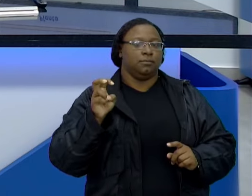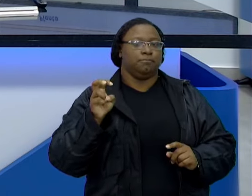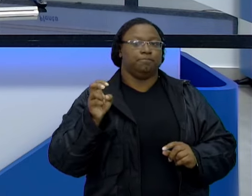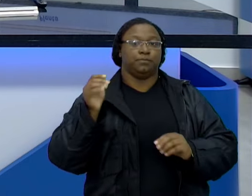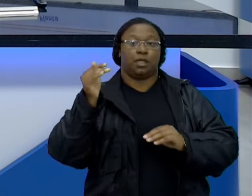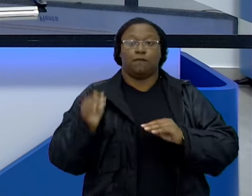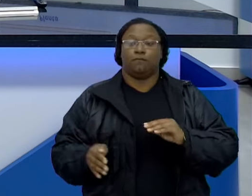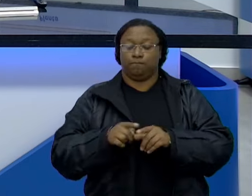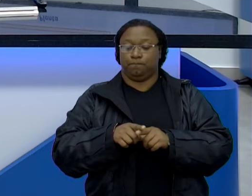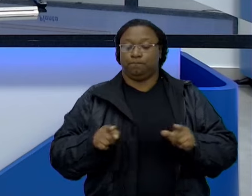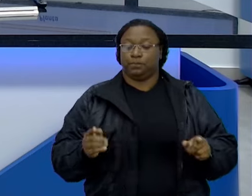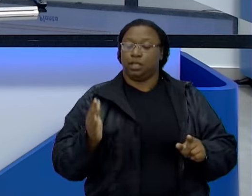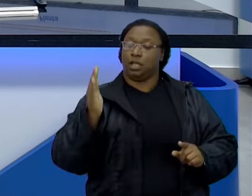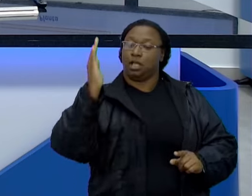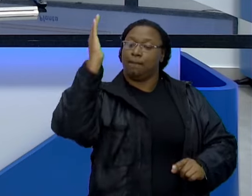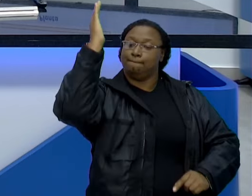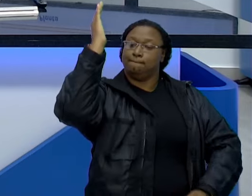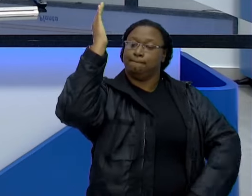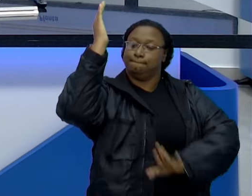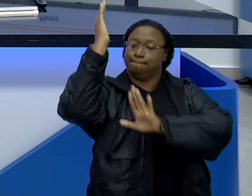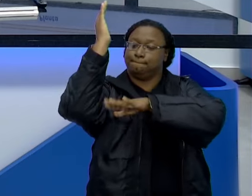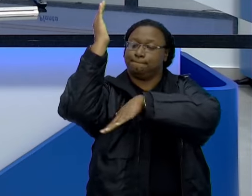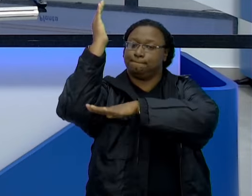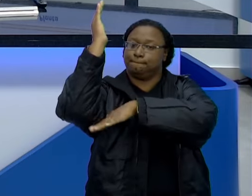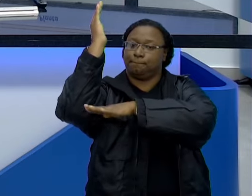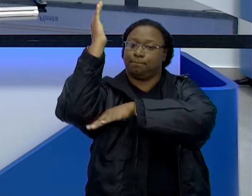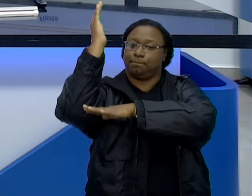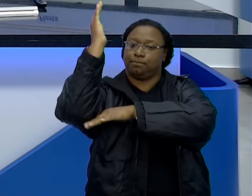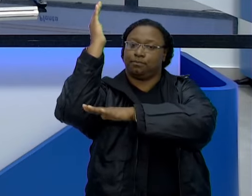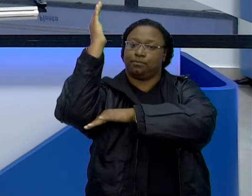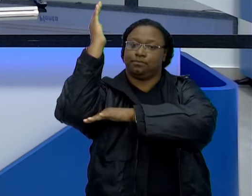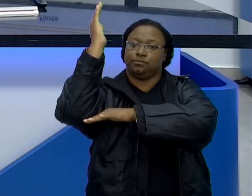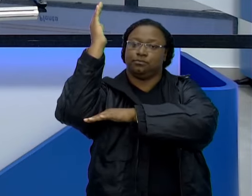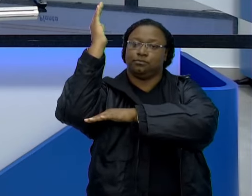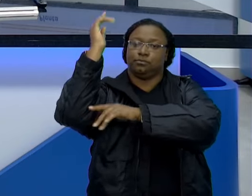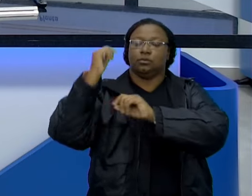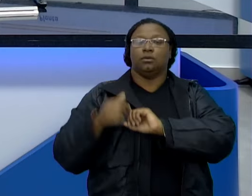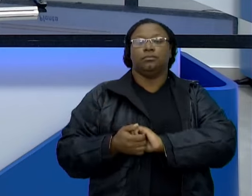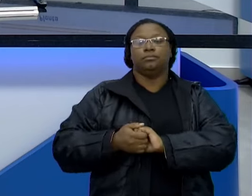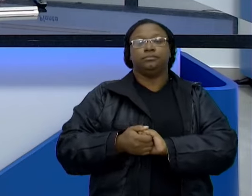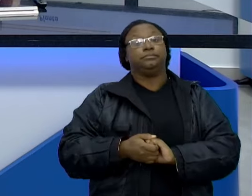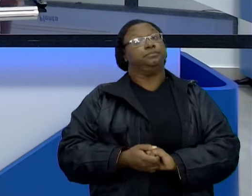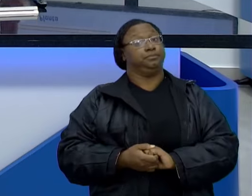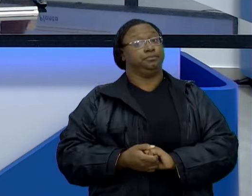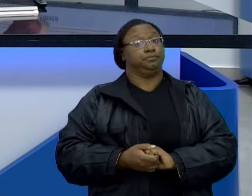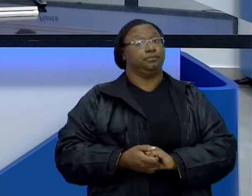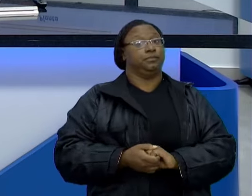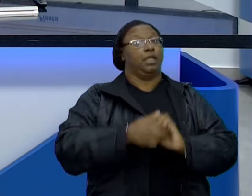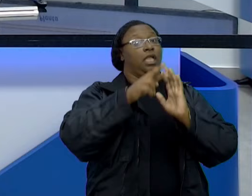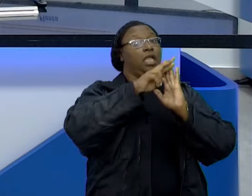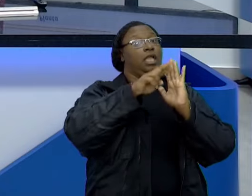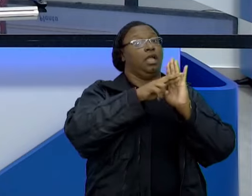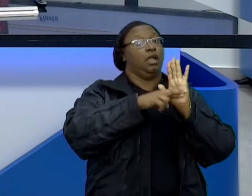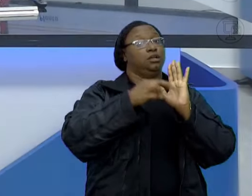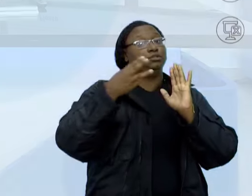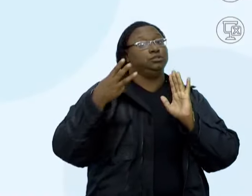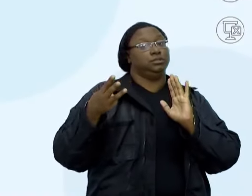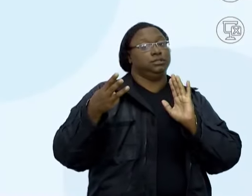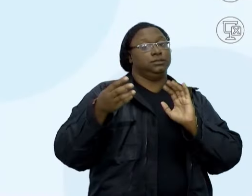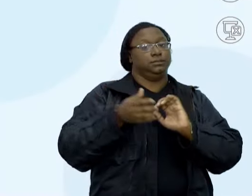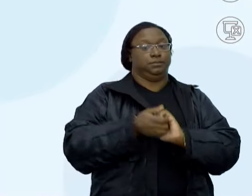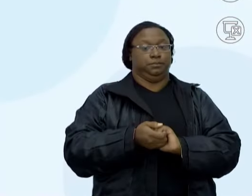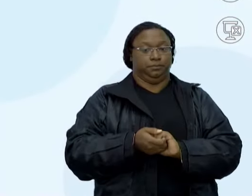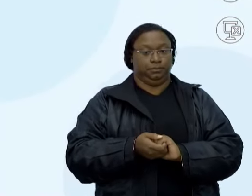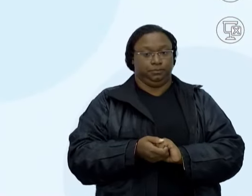direito. Que conta que eu vou ter que fazer então, hein? Bom, eu vou ter que fazer uma regrinha de 3, olha só. Se